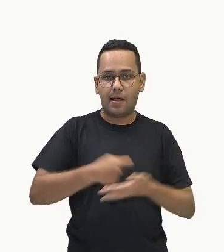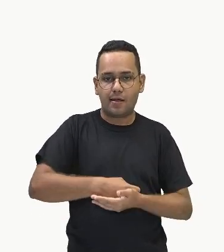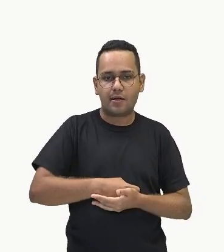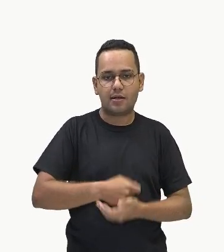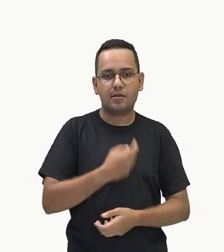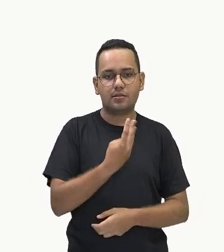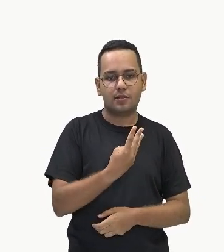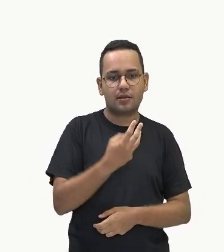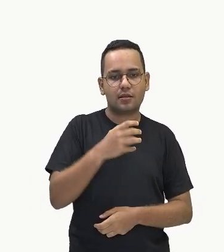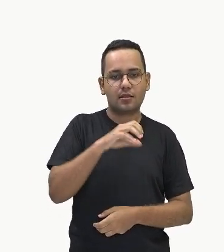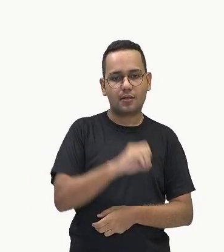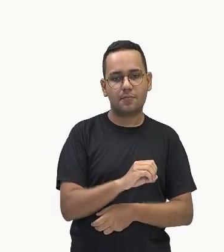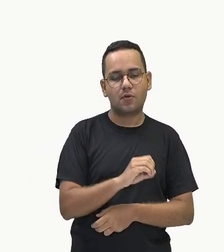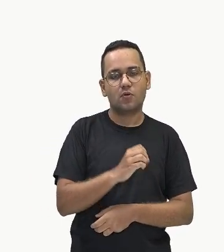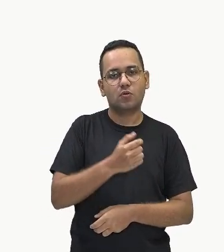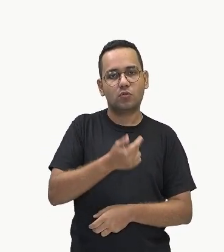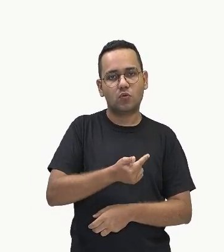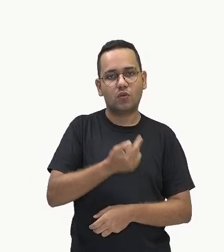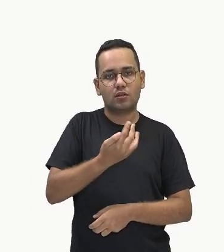R$30.240.